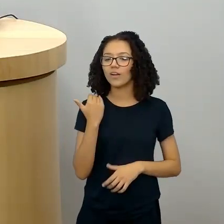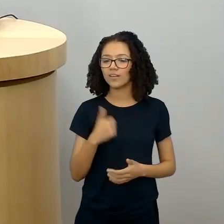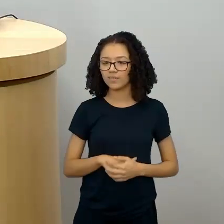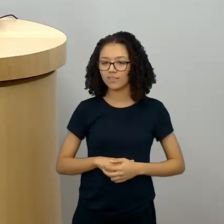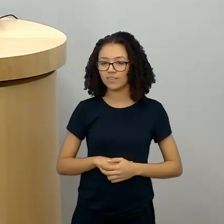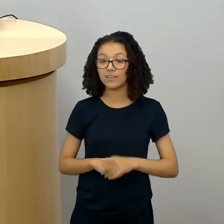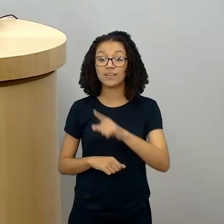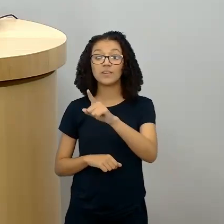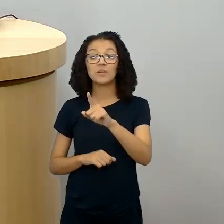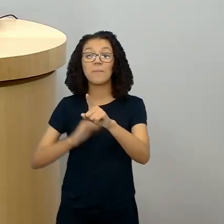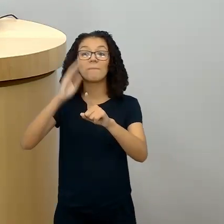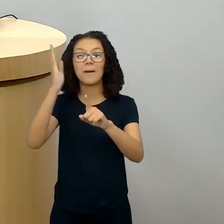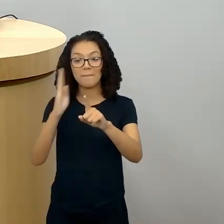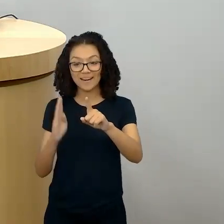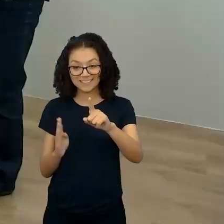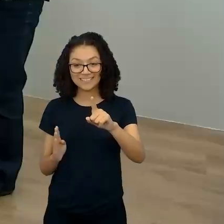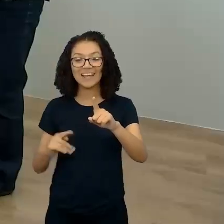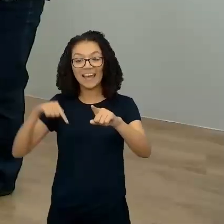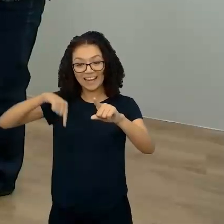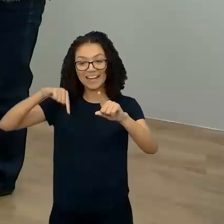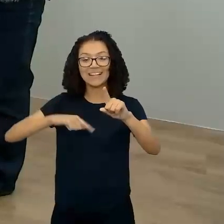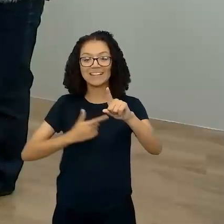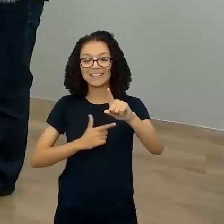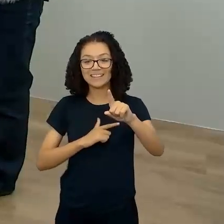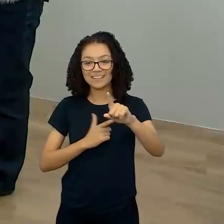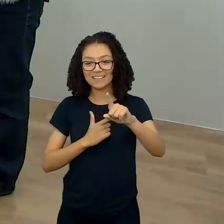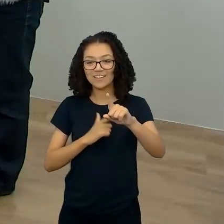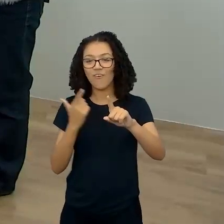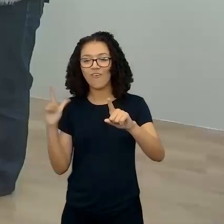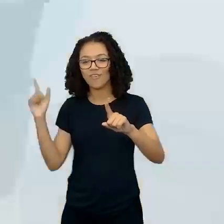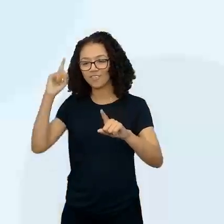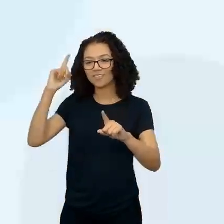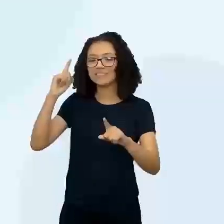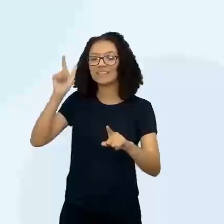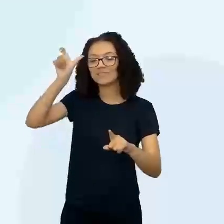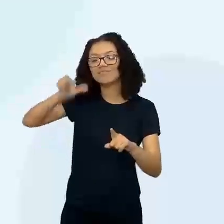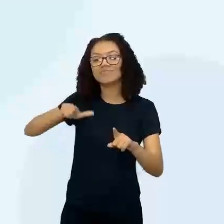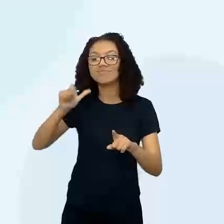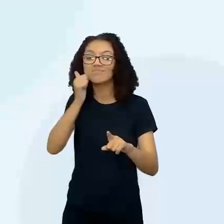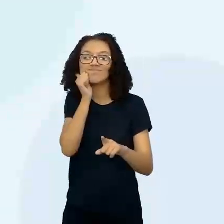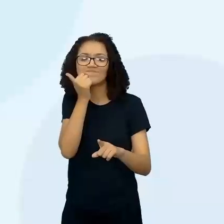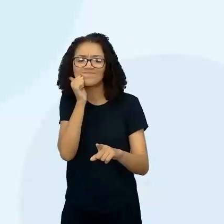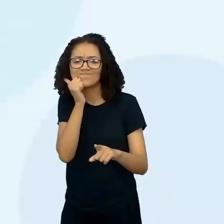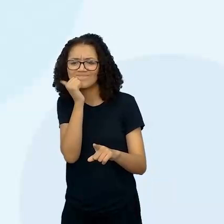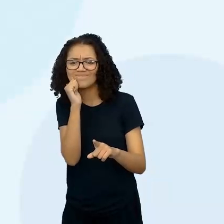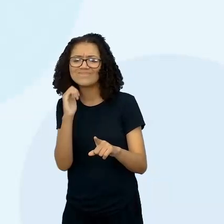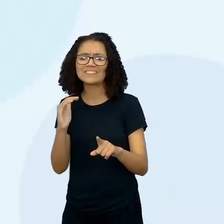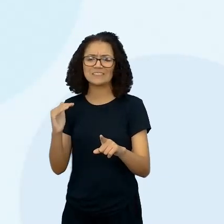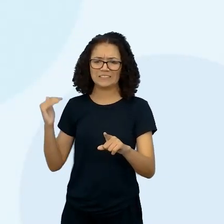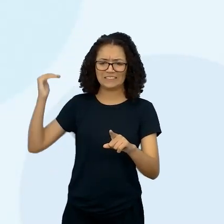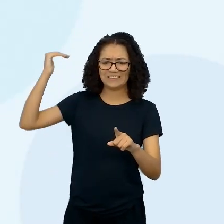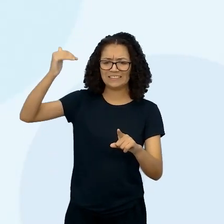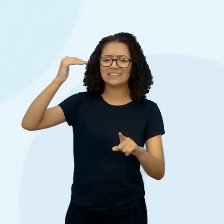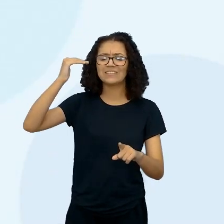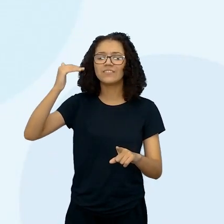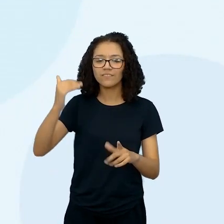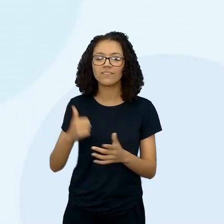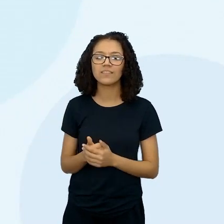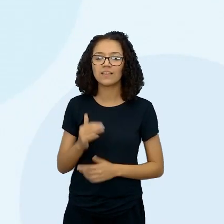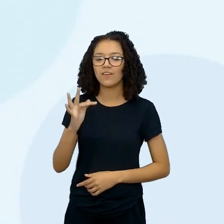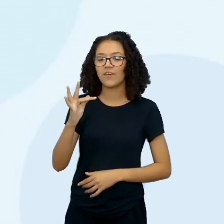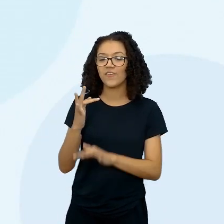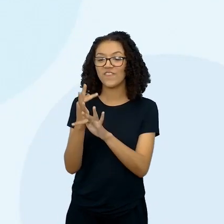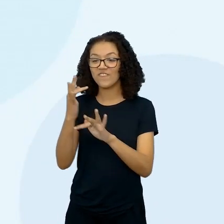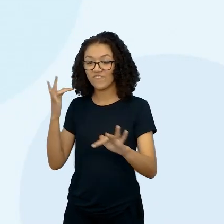né? Sim. Sim, nós temos a Sônia Guimarães, né, que é doutora em Física pela Universidade de São Carlos